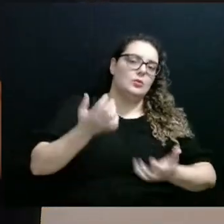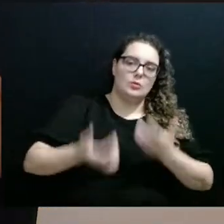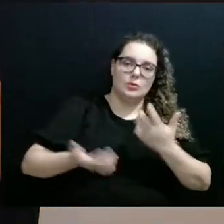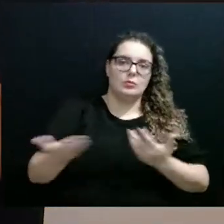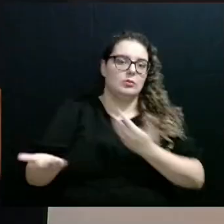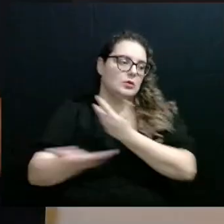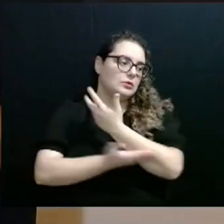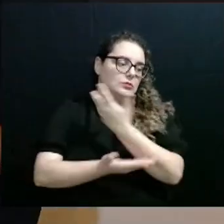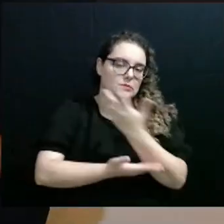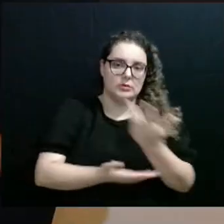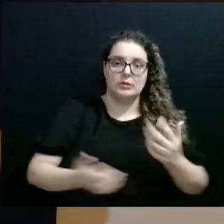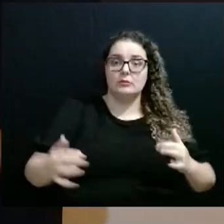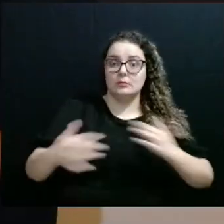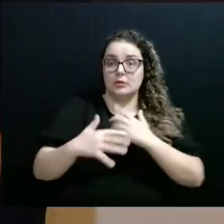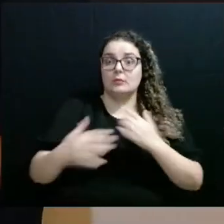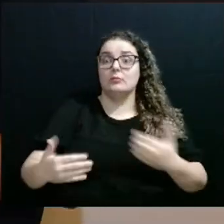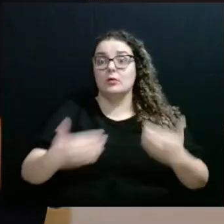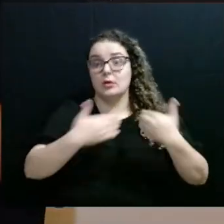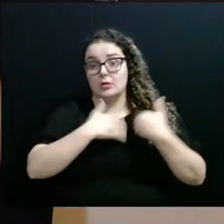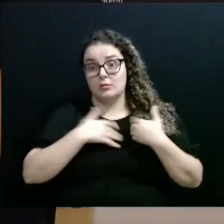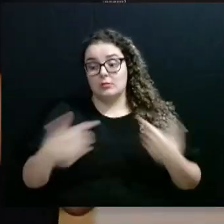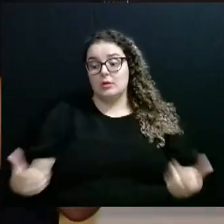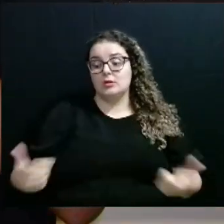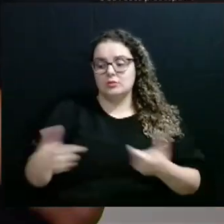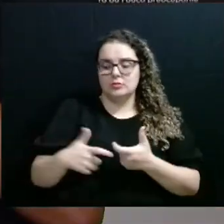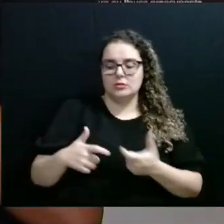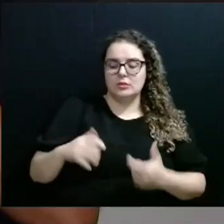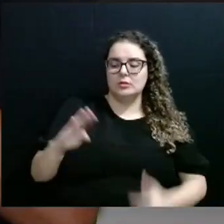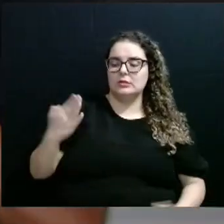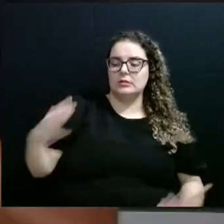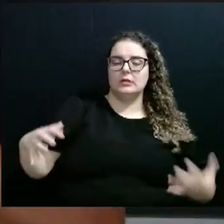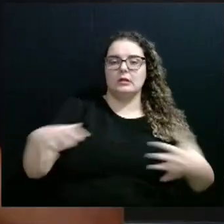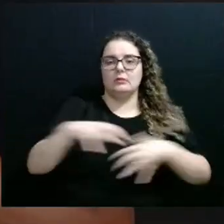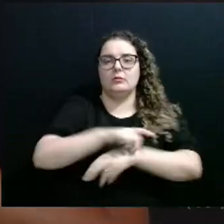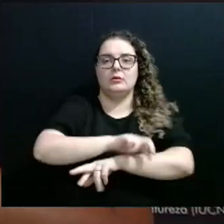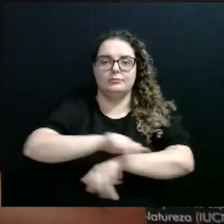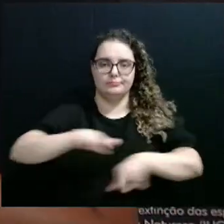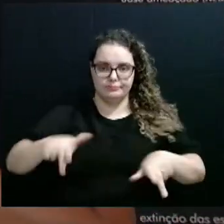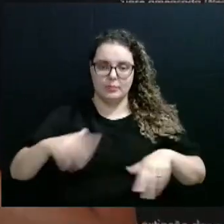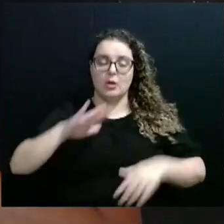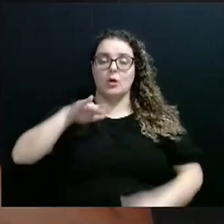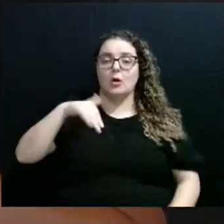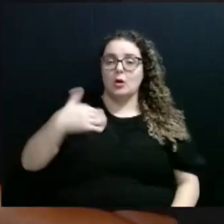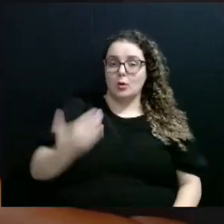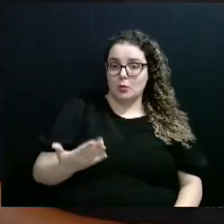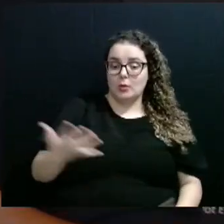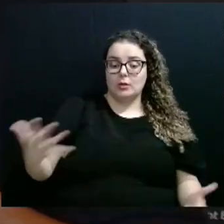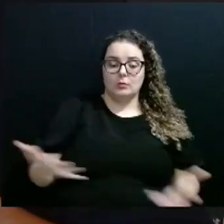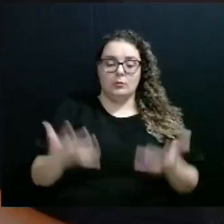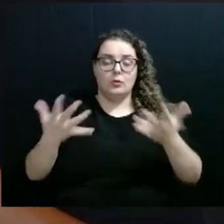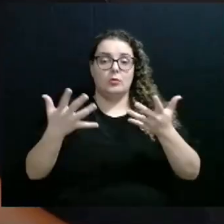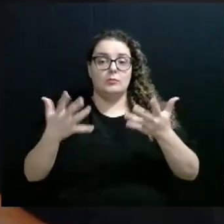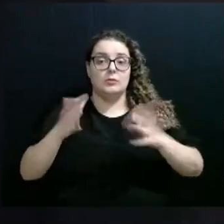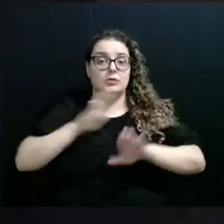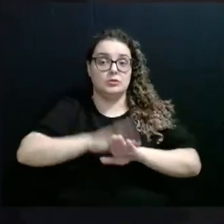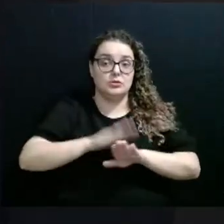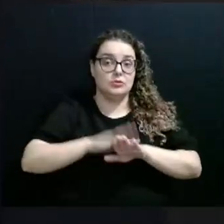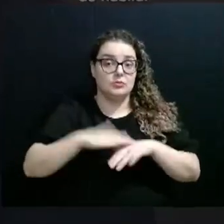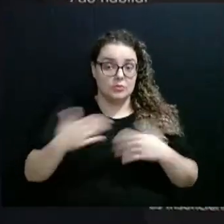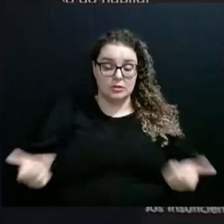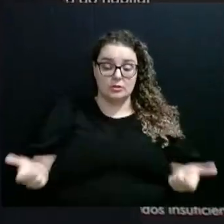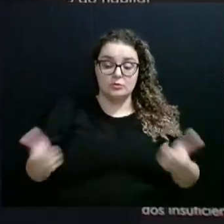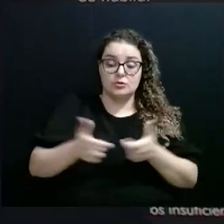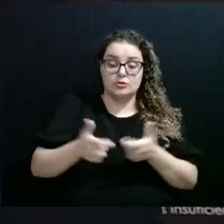responsáveis muito pela diminuição da biodiversidade. Porque quando você promove esse tipo de atividade, você diminui os